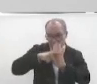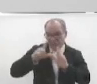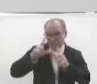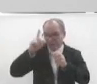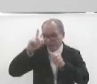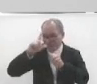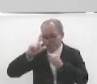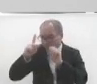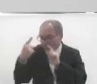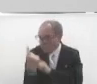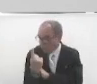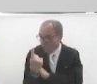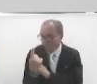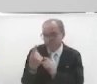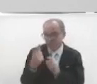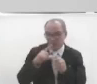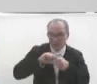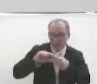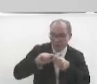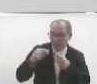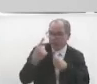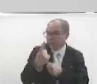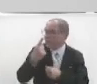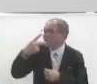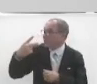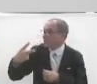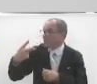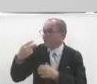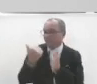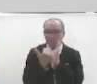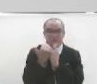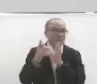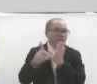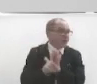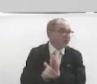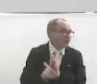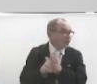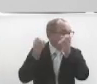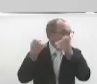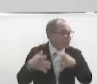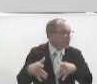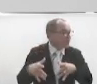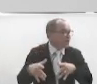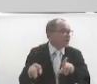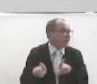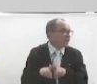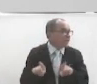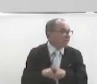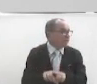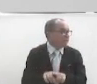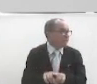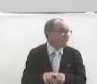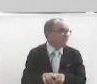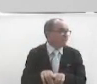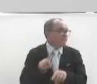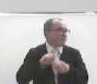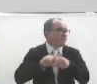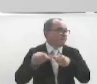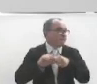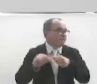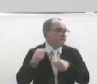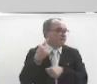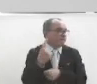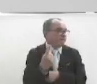e acrescenta o parágrafo no artigo 12º do projeto de lei Supra citado ou seja artigo